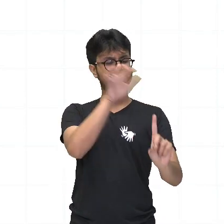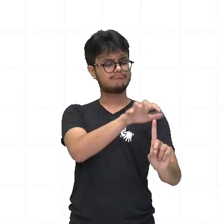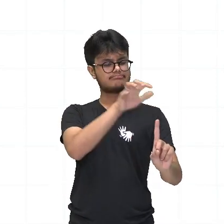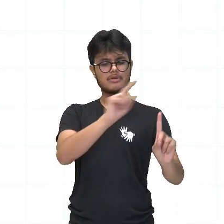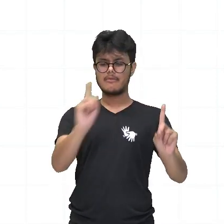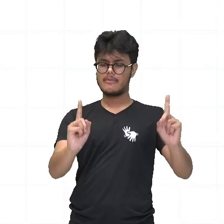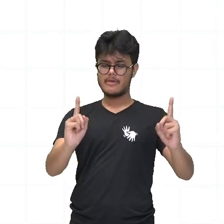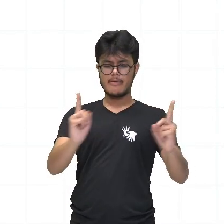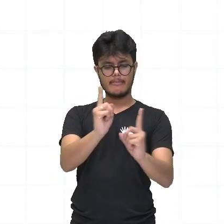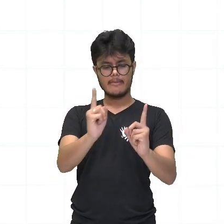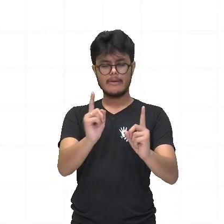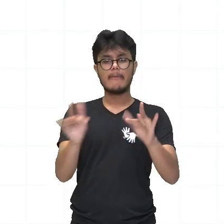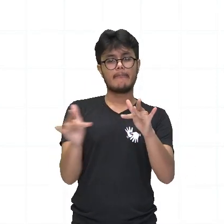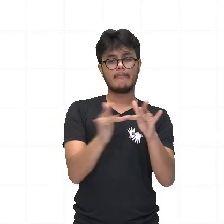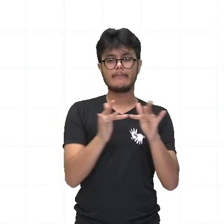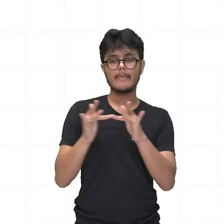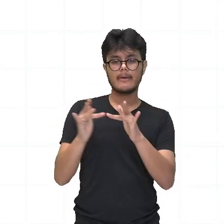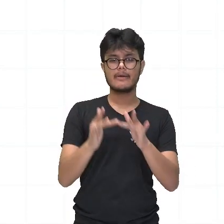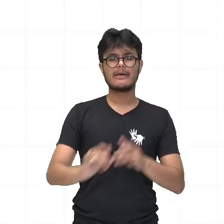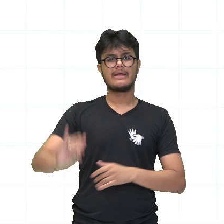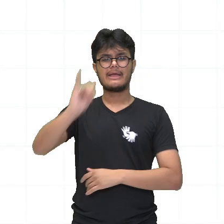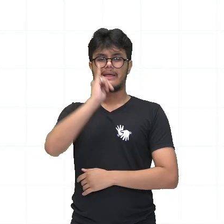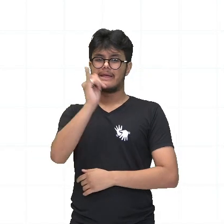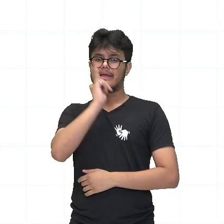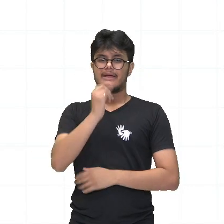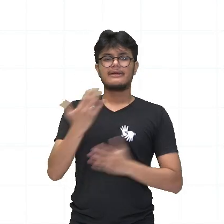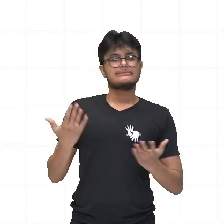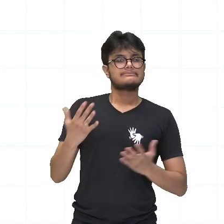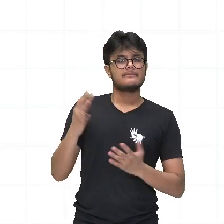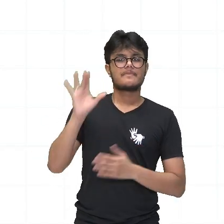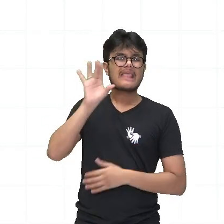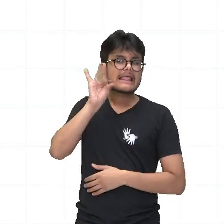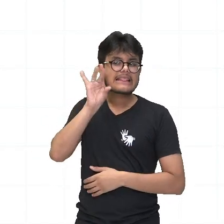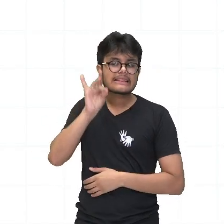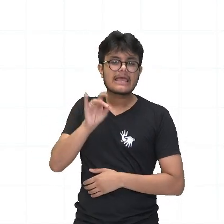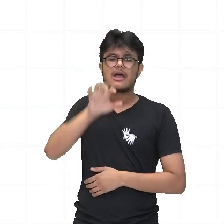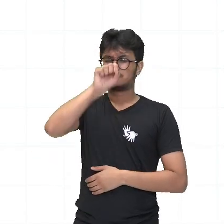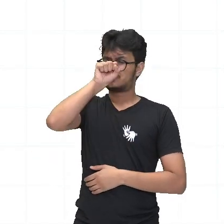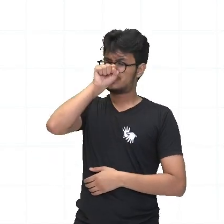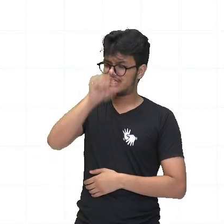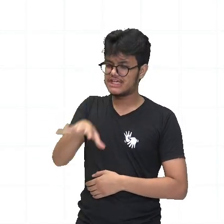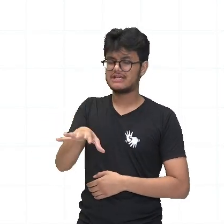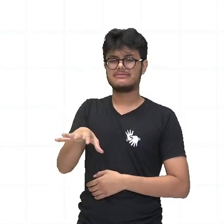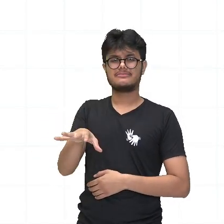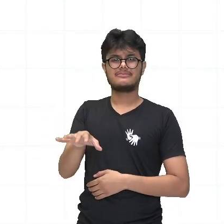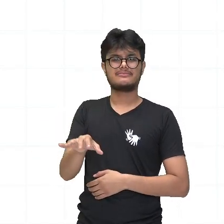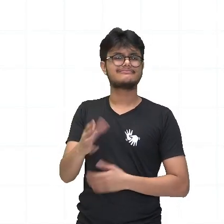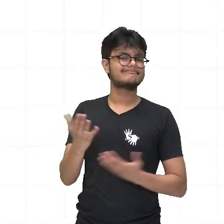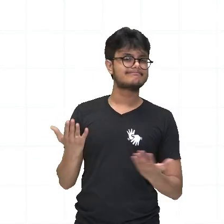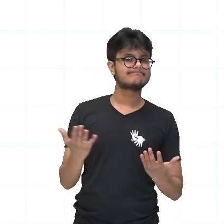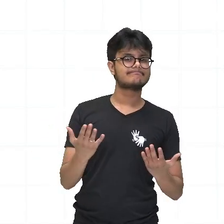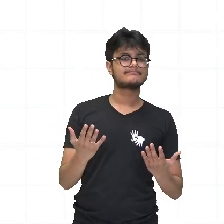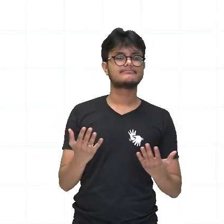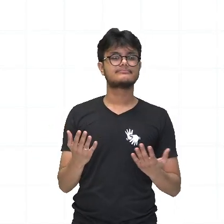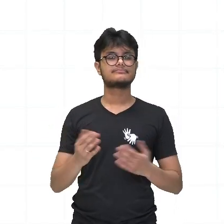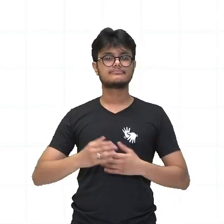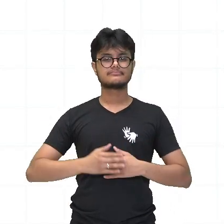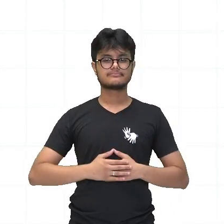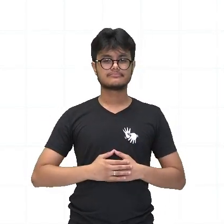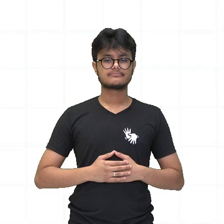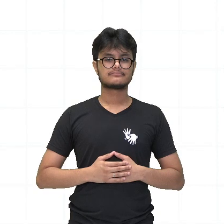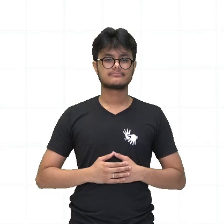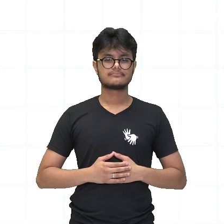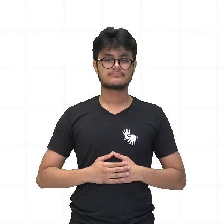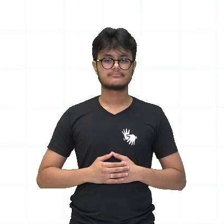forma direta, como, por exemplo, uma saliva, um espirro ali, ou de uma forma indireta também. Pode